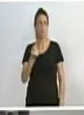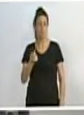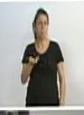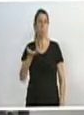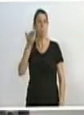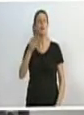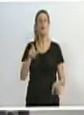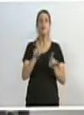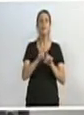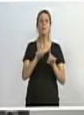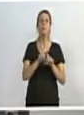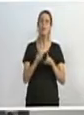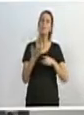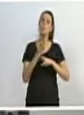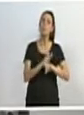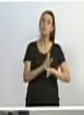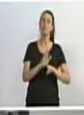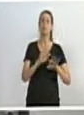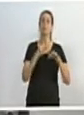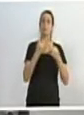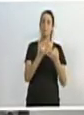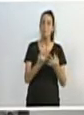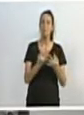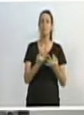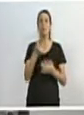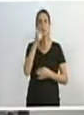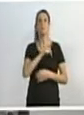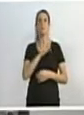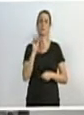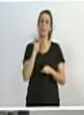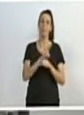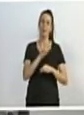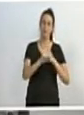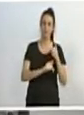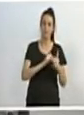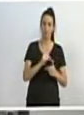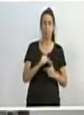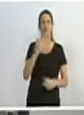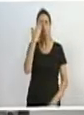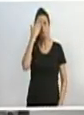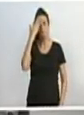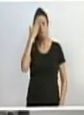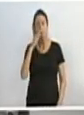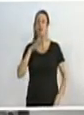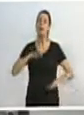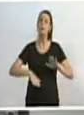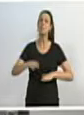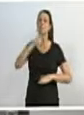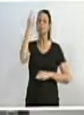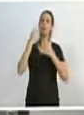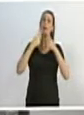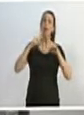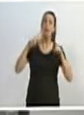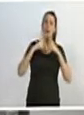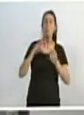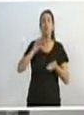hoje num momento que muito se reclama, né, de falta de oportunidades, e como já muitos